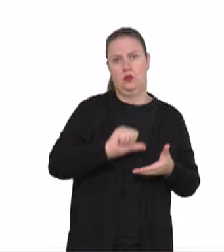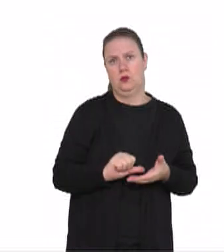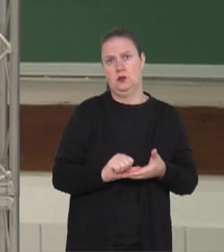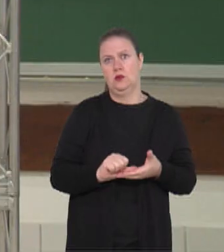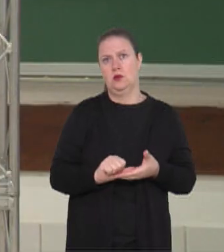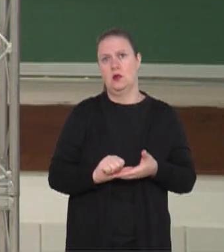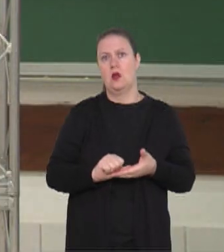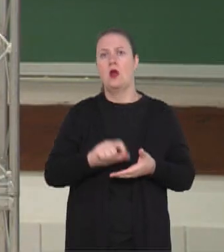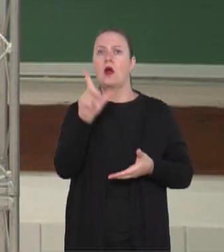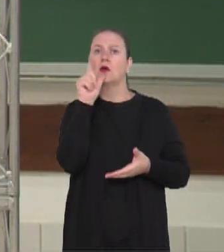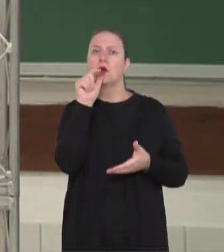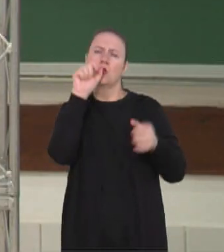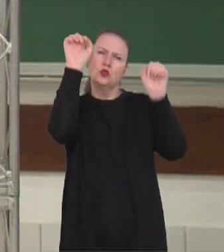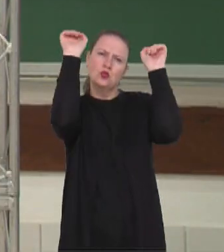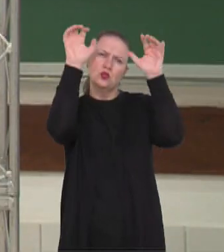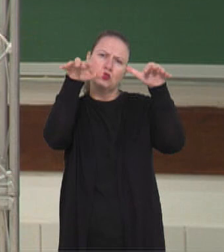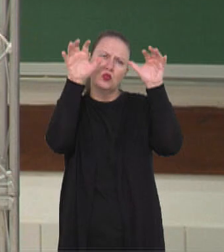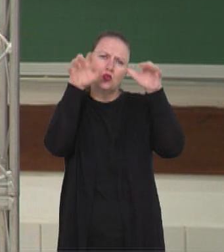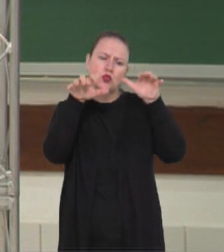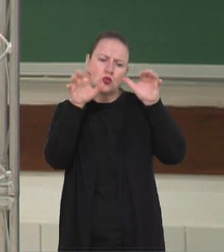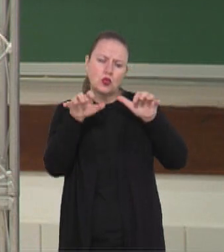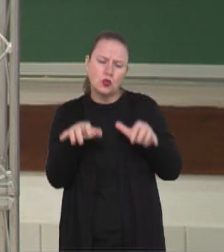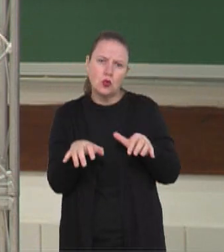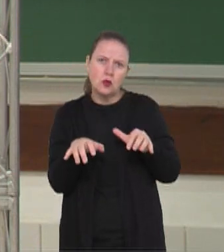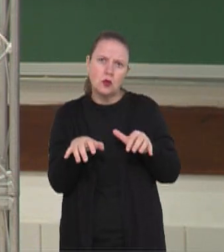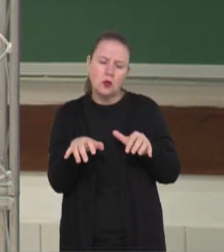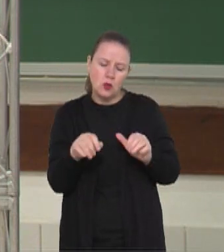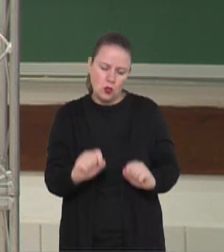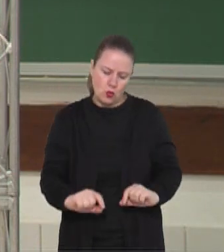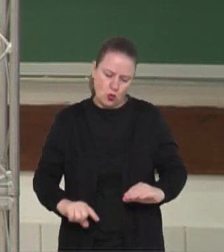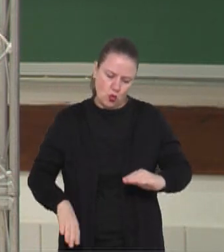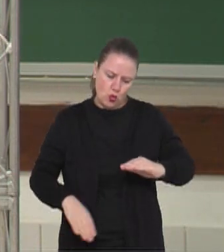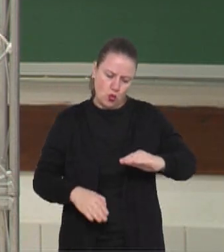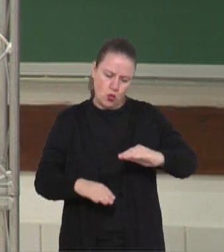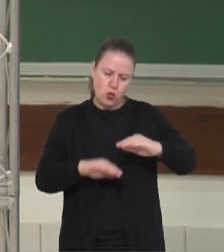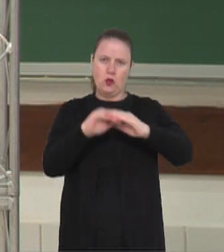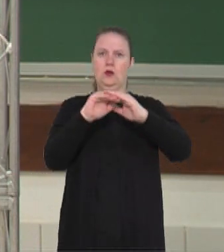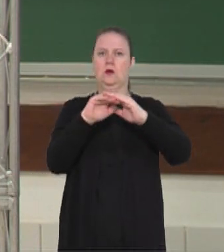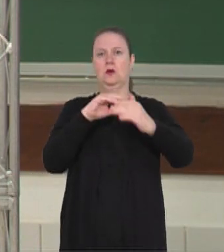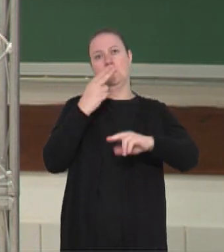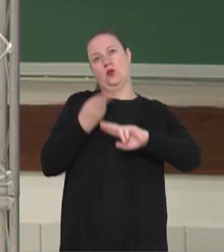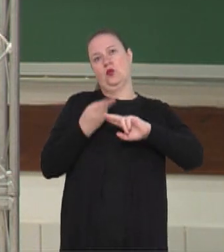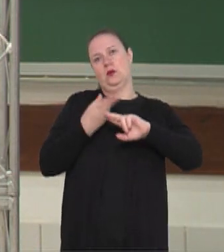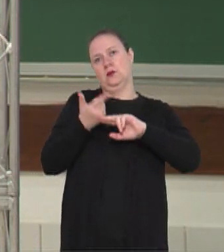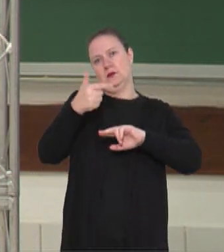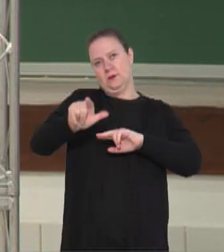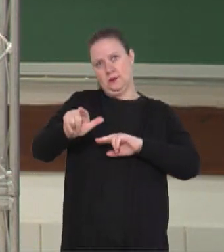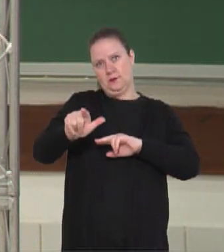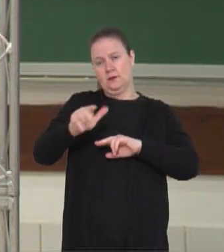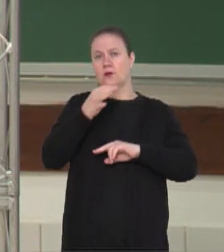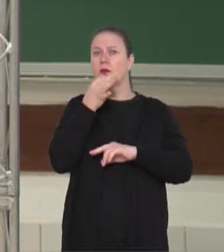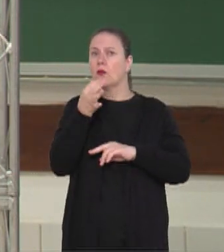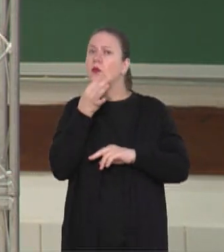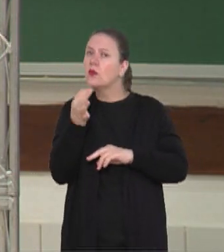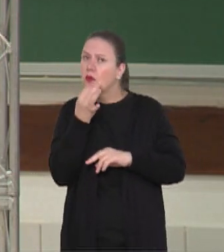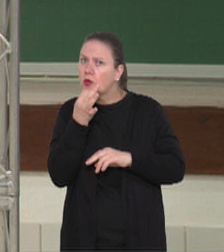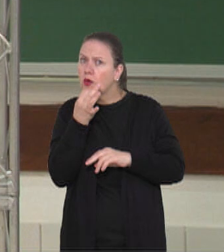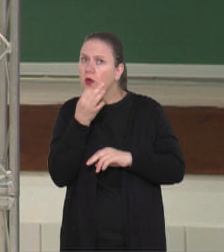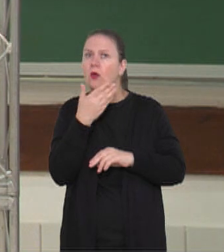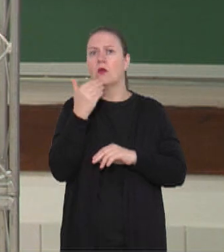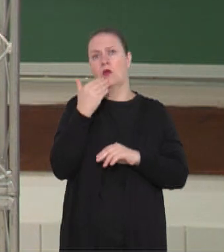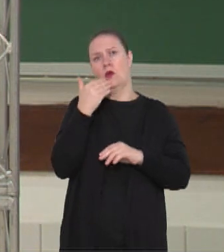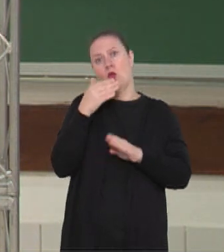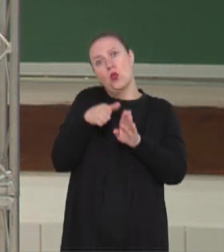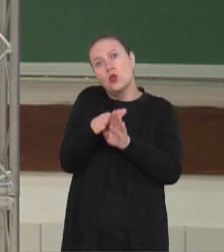rainwater, colete a água da chuva. Então eles estão no imperativo, porque eu estou lhe dando uma sugestão e lhe falando para você fazer isso